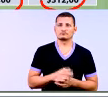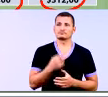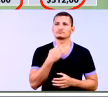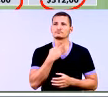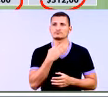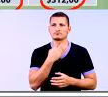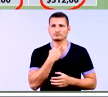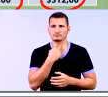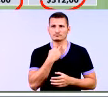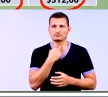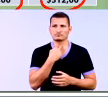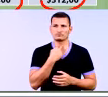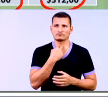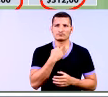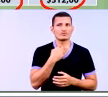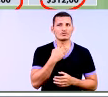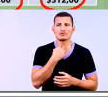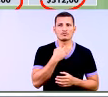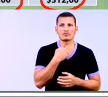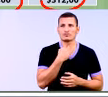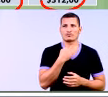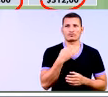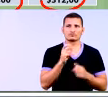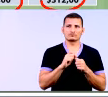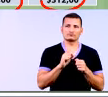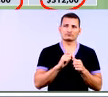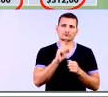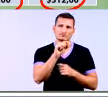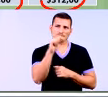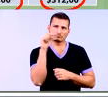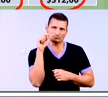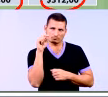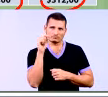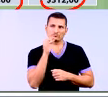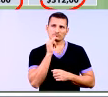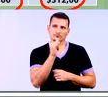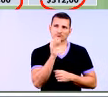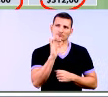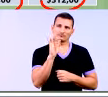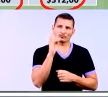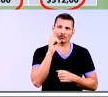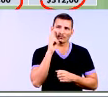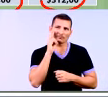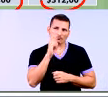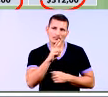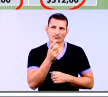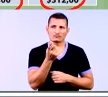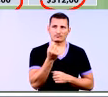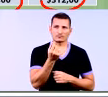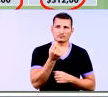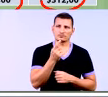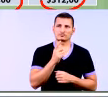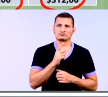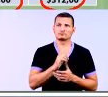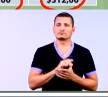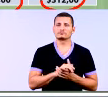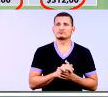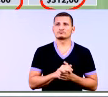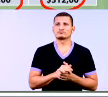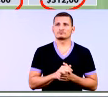posso nem fazer a escolha do equipamento baseada nessa primeira linha, porque só tem um modelo dele, não está me dizendo